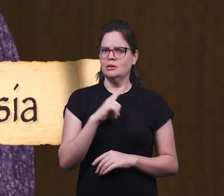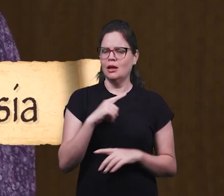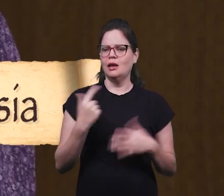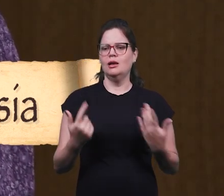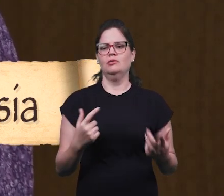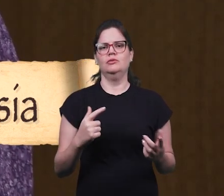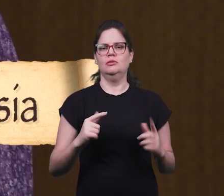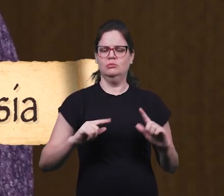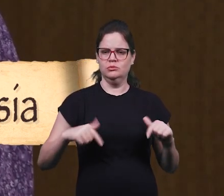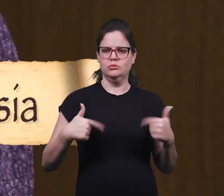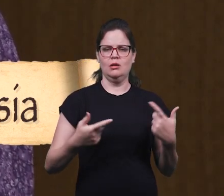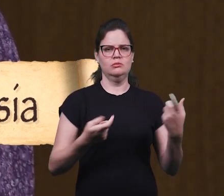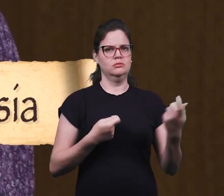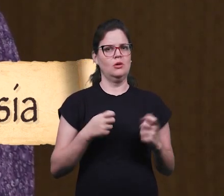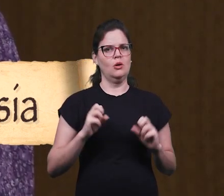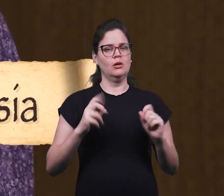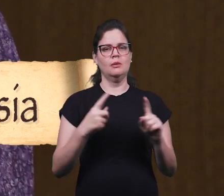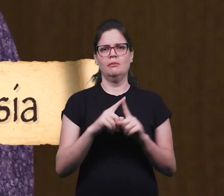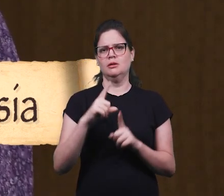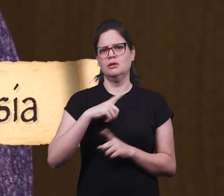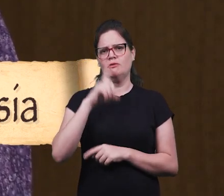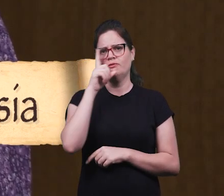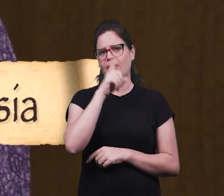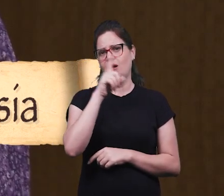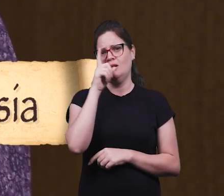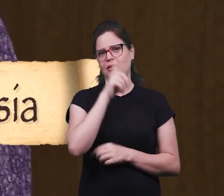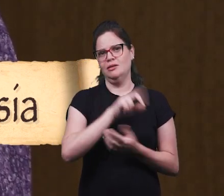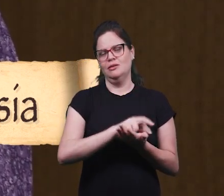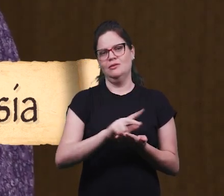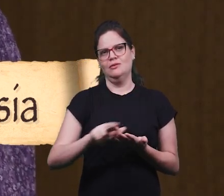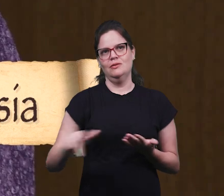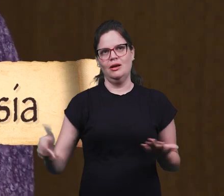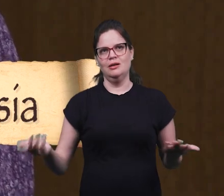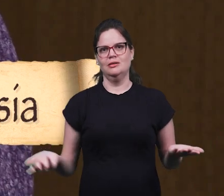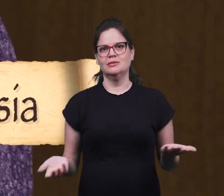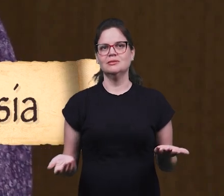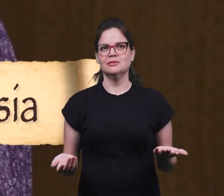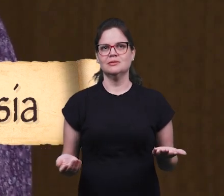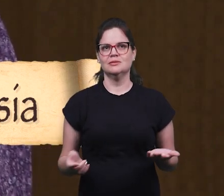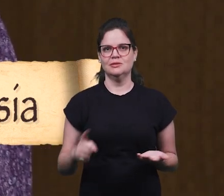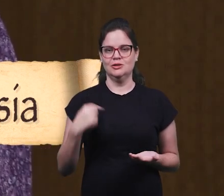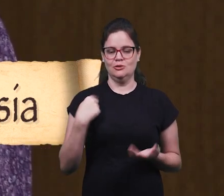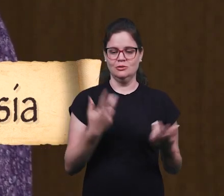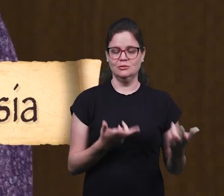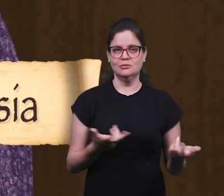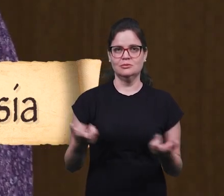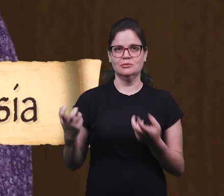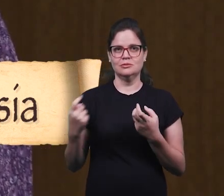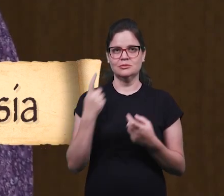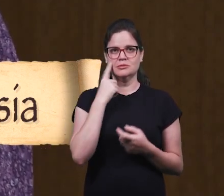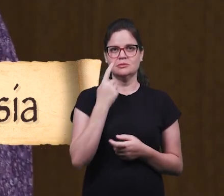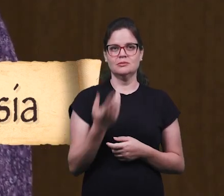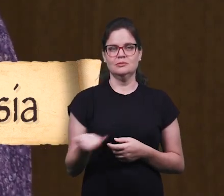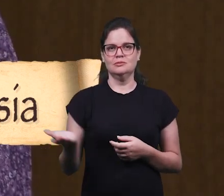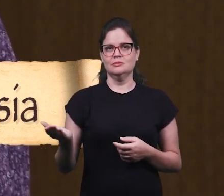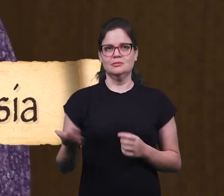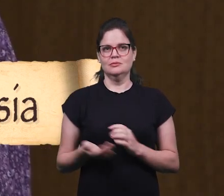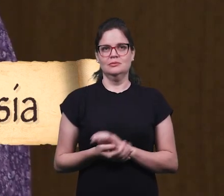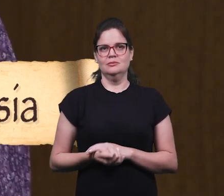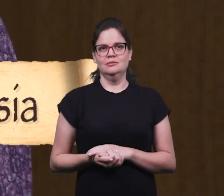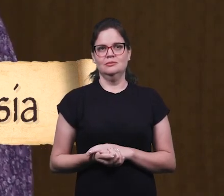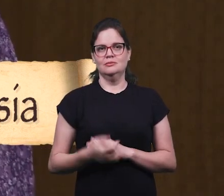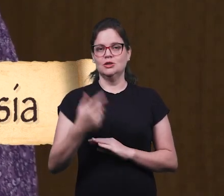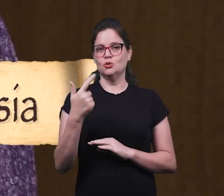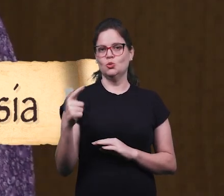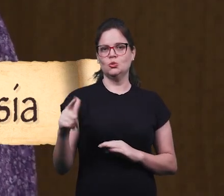mas eram cheios de falha. E é a realidade que está aqui. Ninguém,